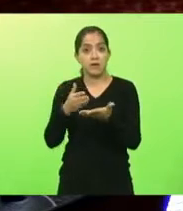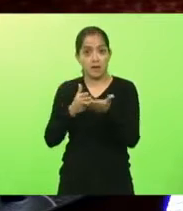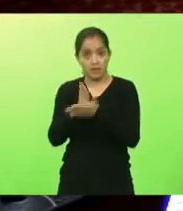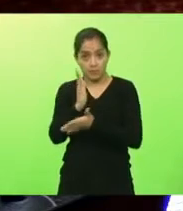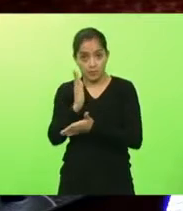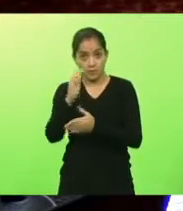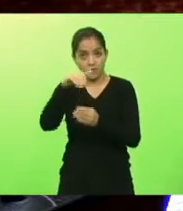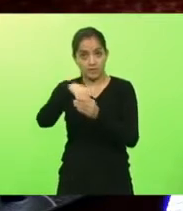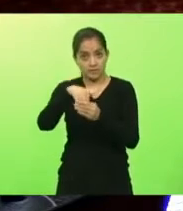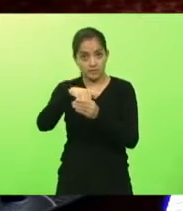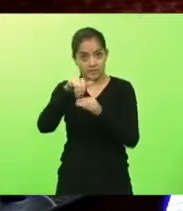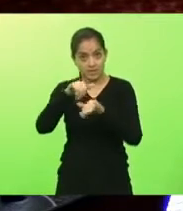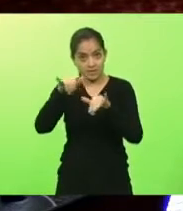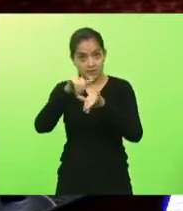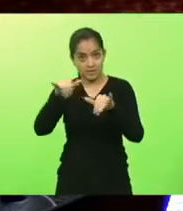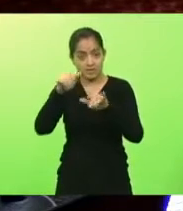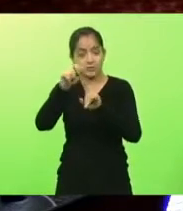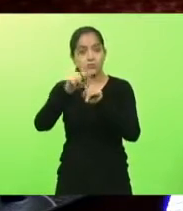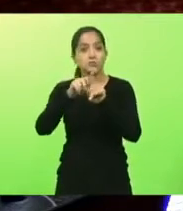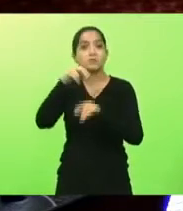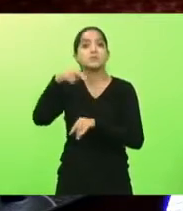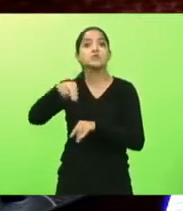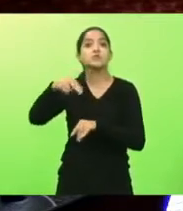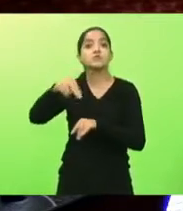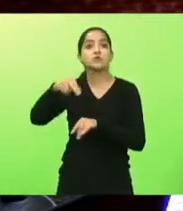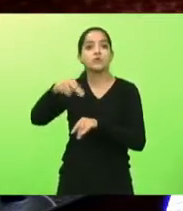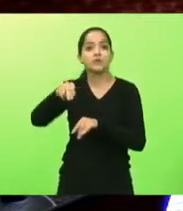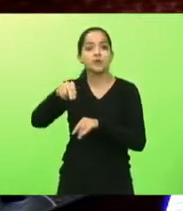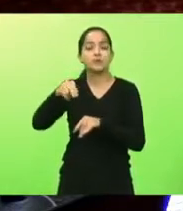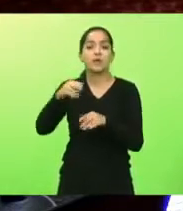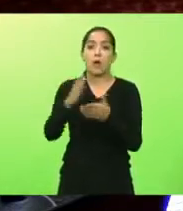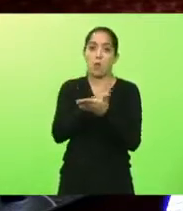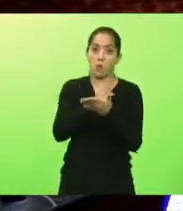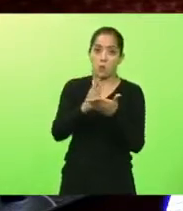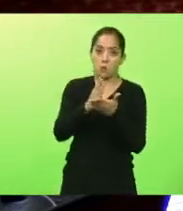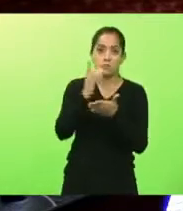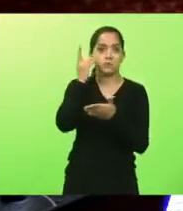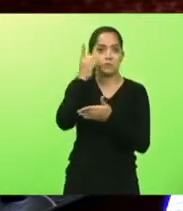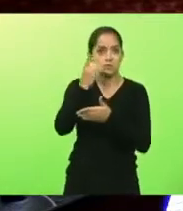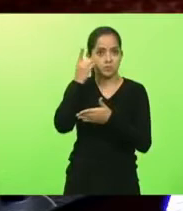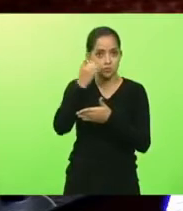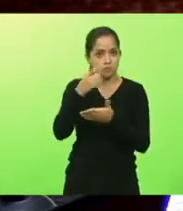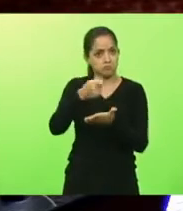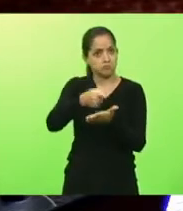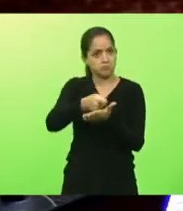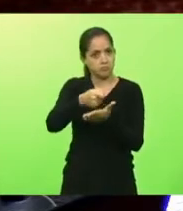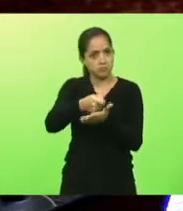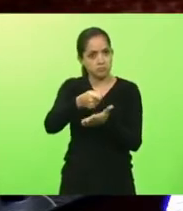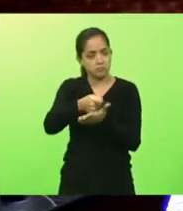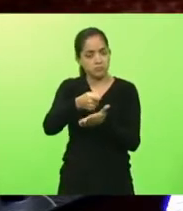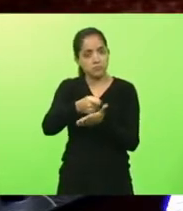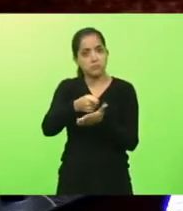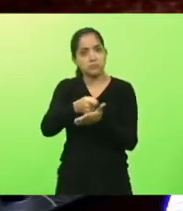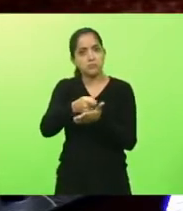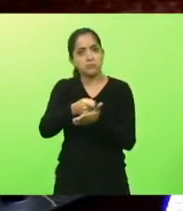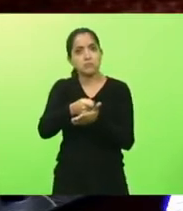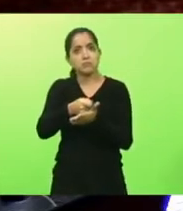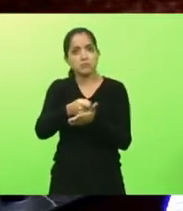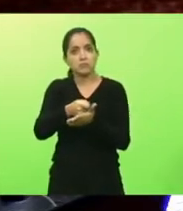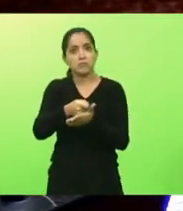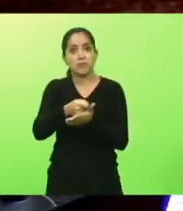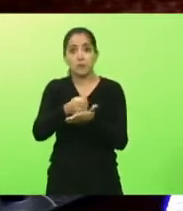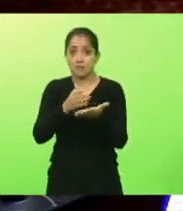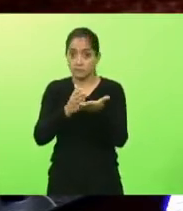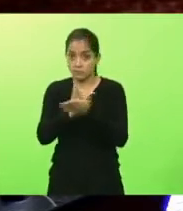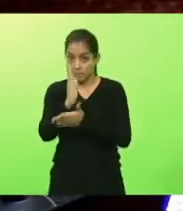para novembro. Ou seja, teve deputados que forçaram a barra lá, né, para poder falar assim, olha, para a gente aprovar as